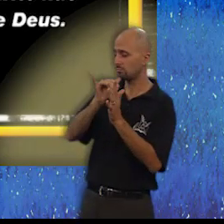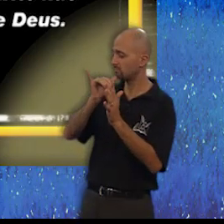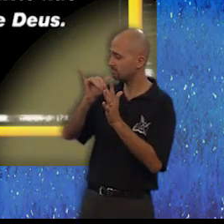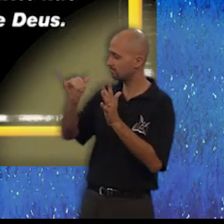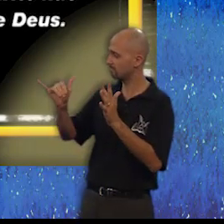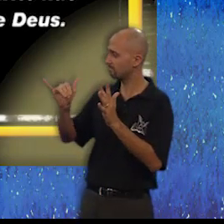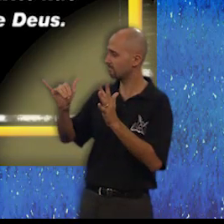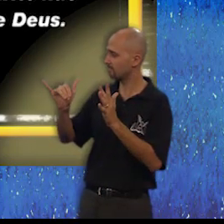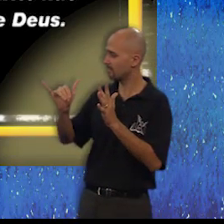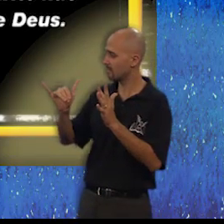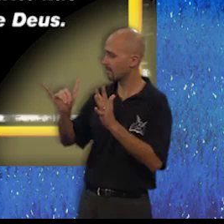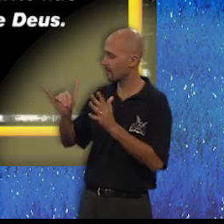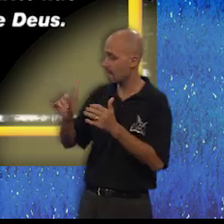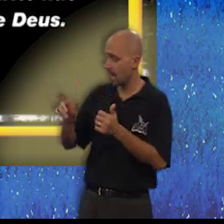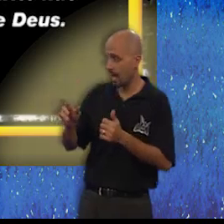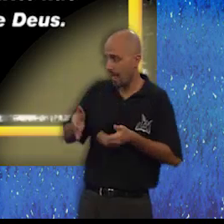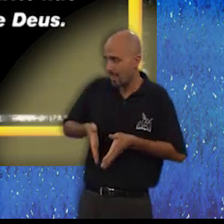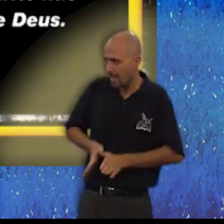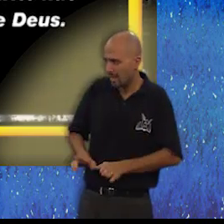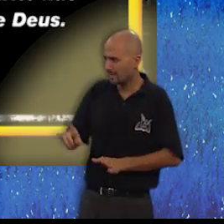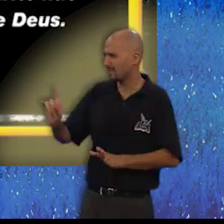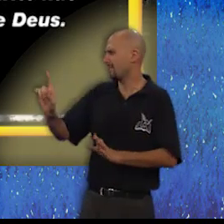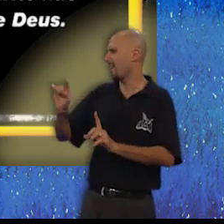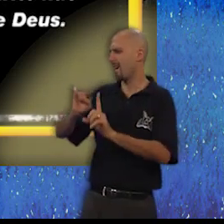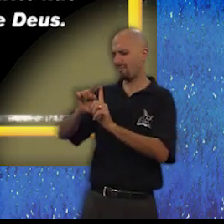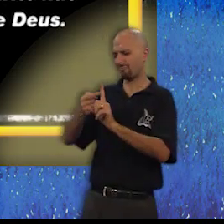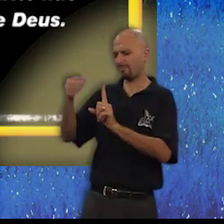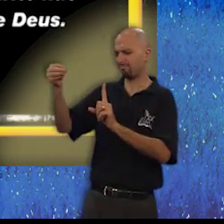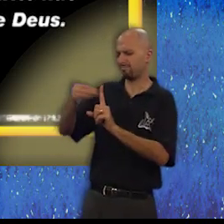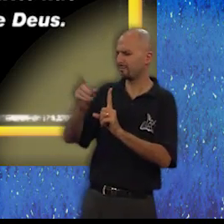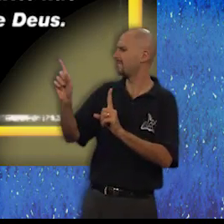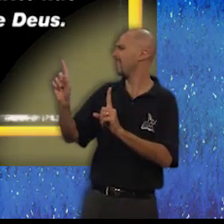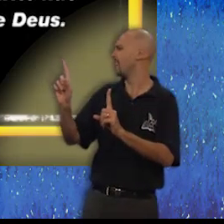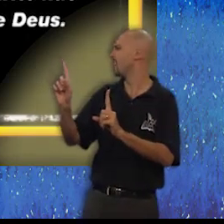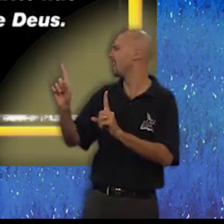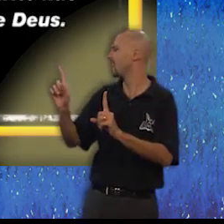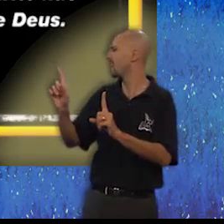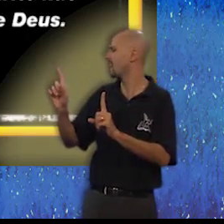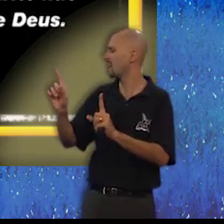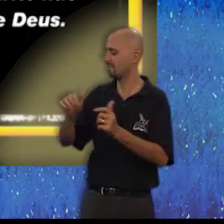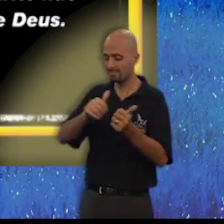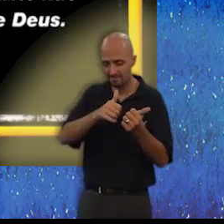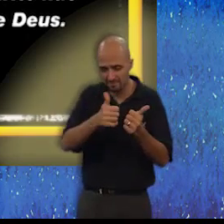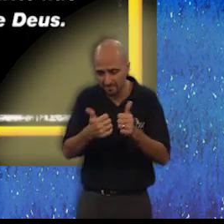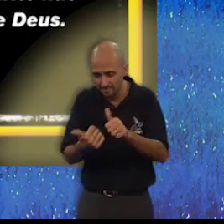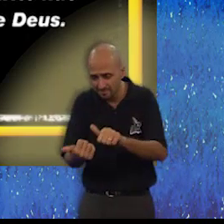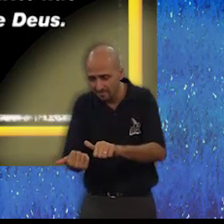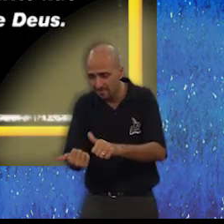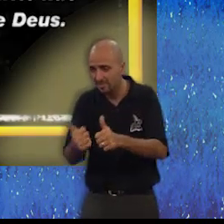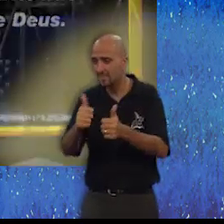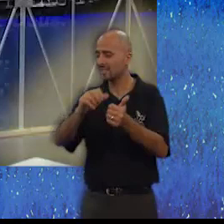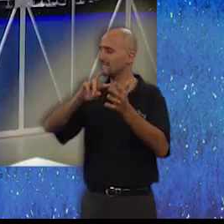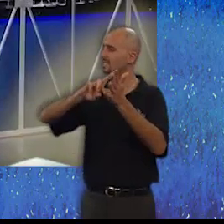digo, quem não nascer da água e do Espírito não pode entrar no reino de